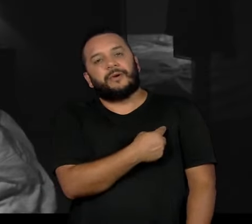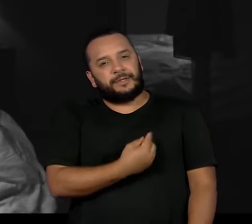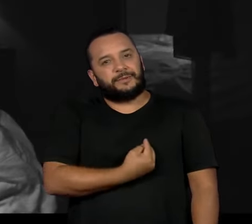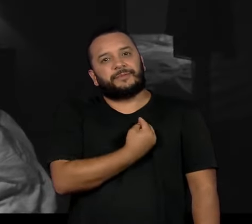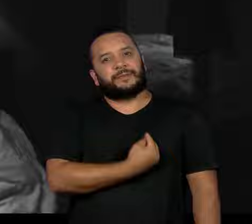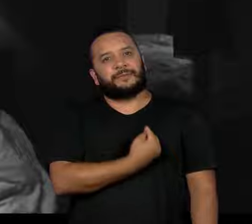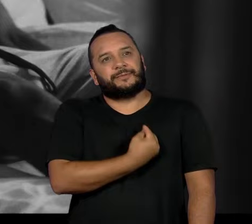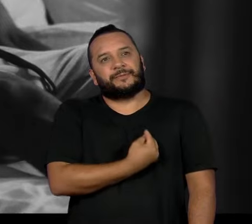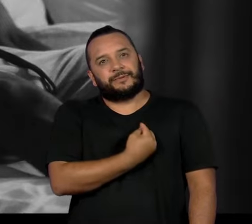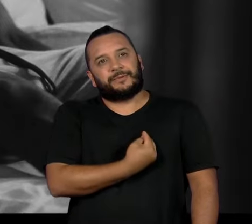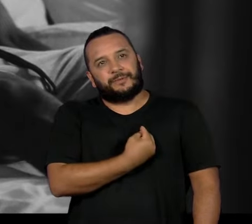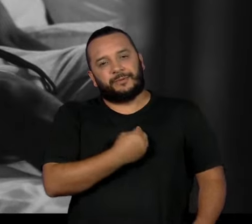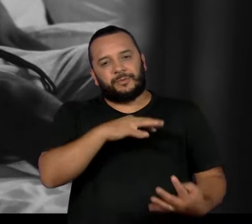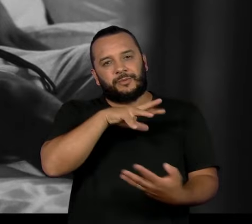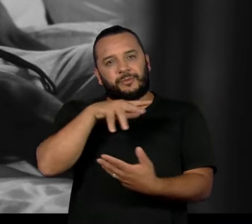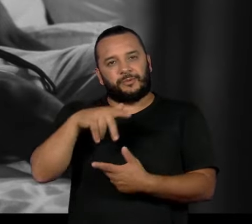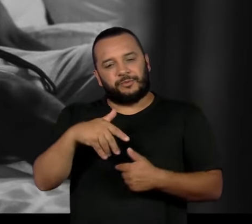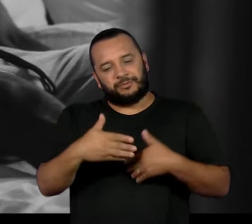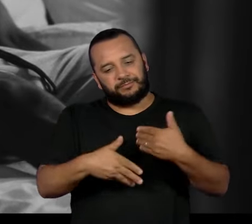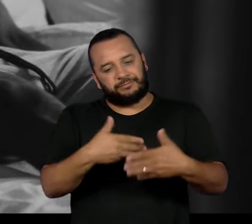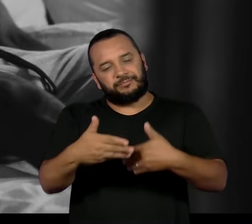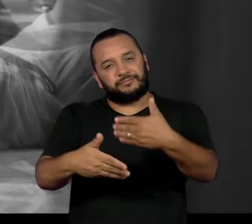vivo, só amando.